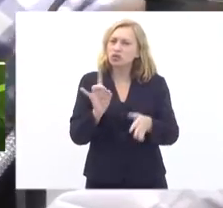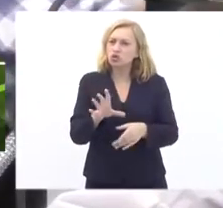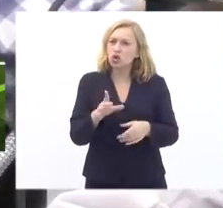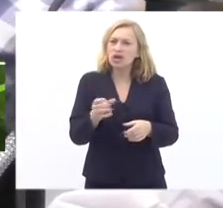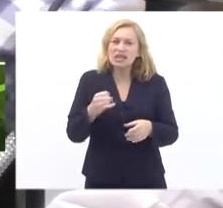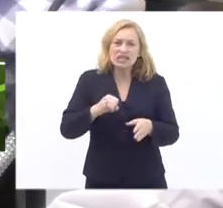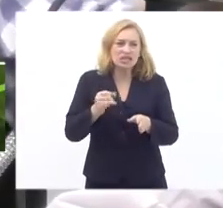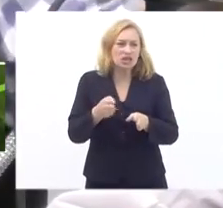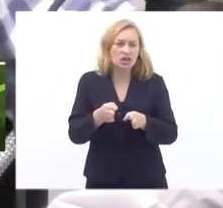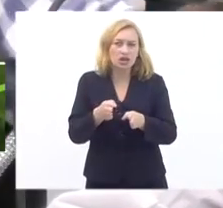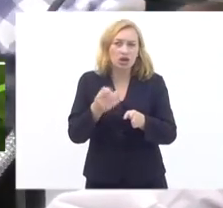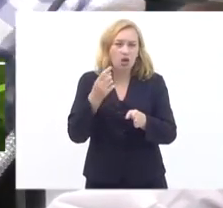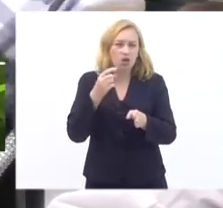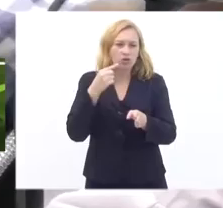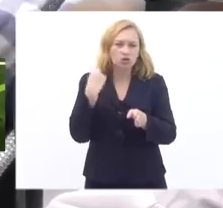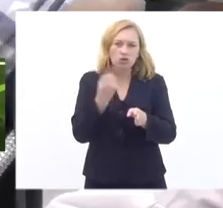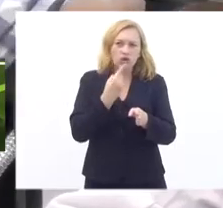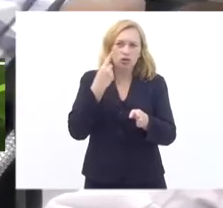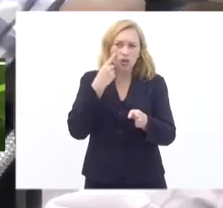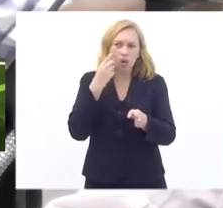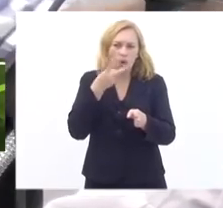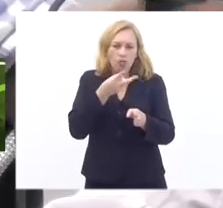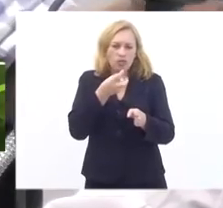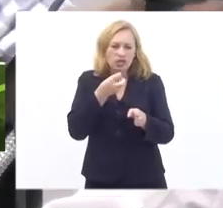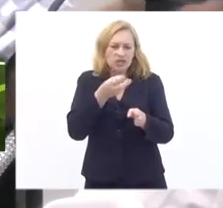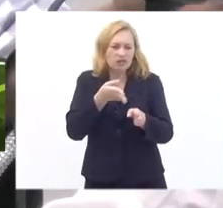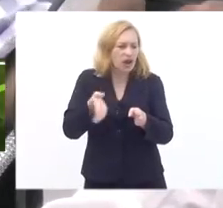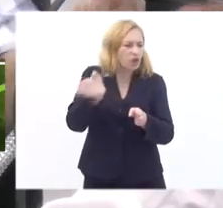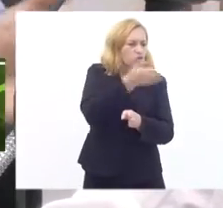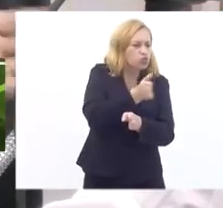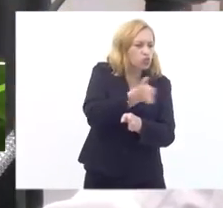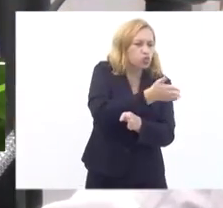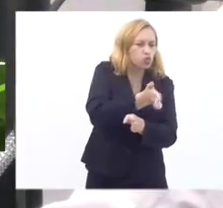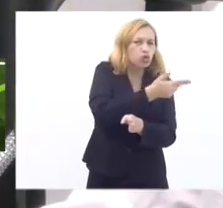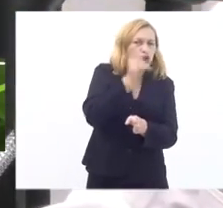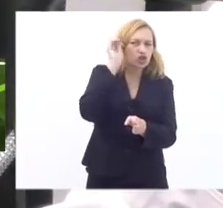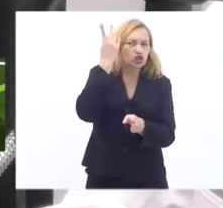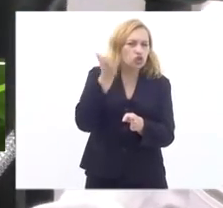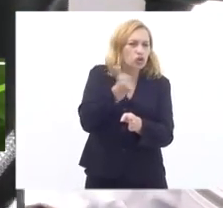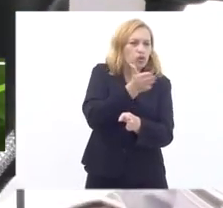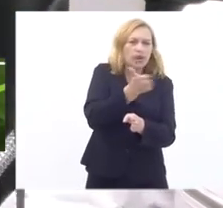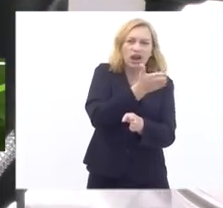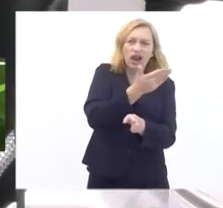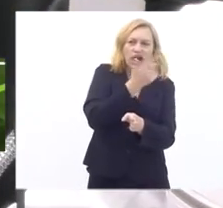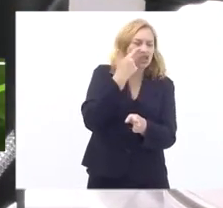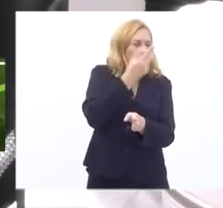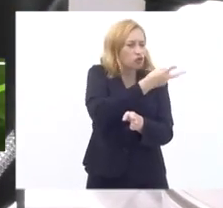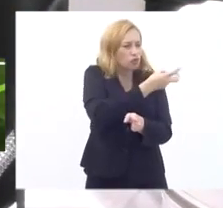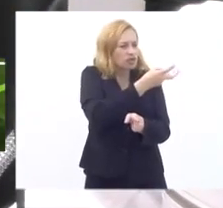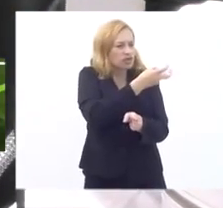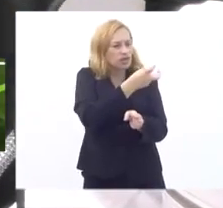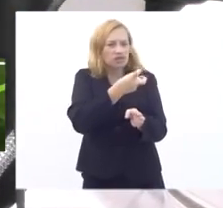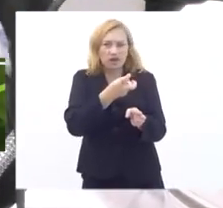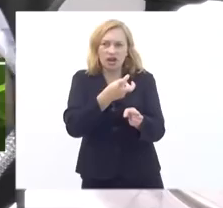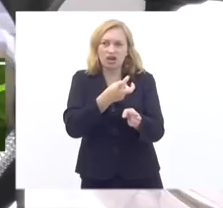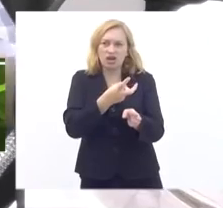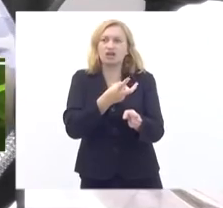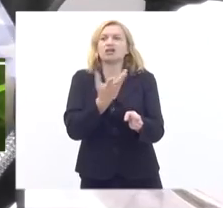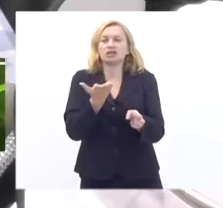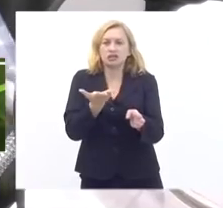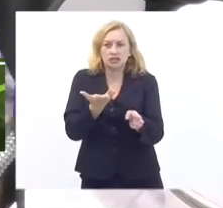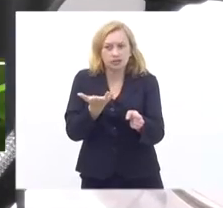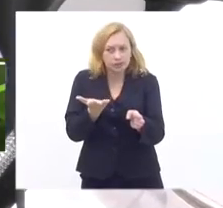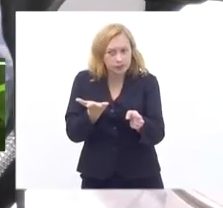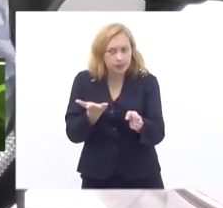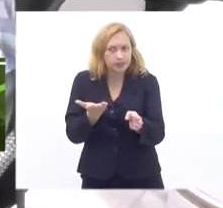vamos pegar, digamos, todo o período histórico aí. É isso aí, entendeu? Senhora, eu vejo uma certa